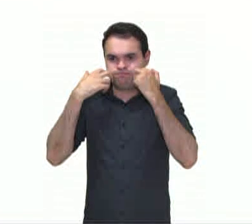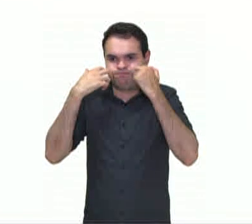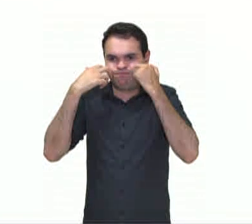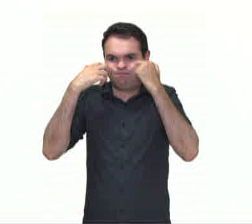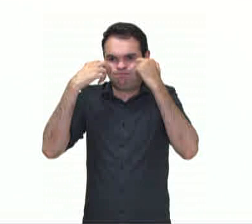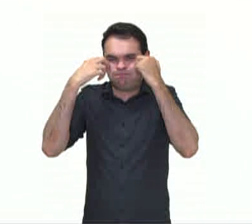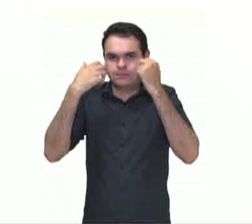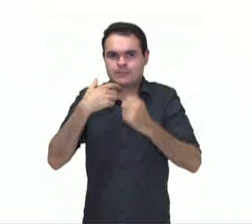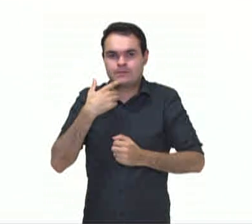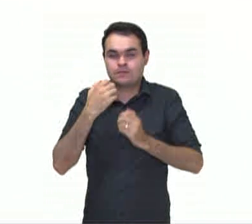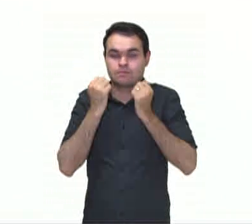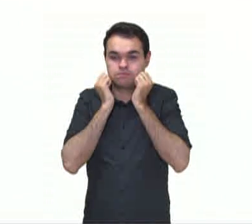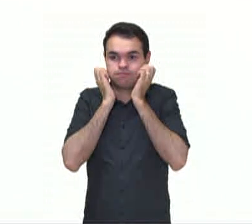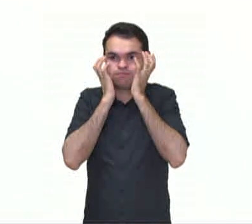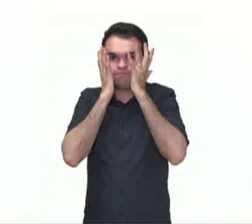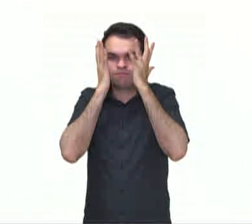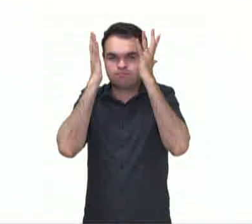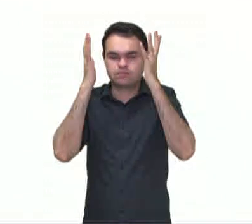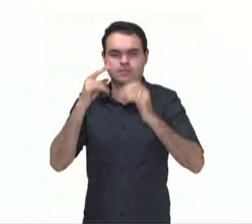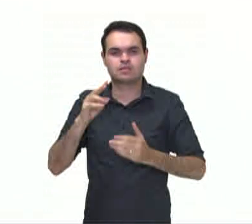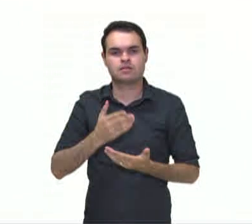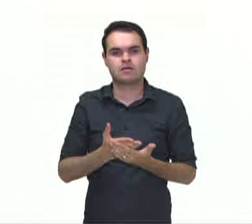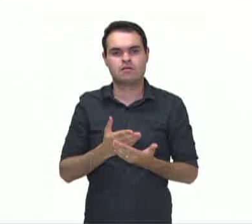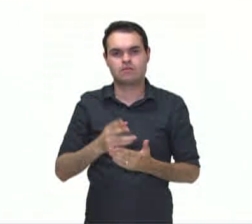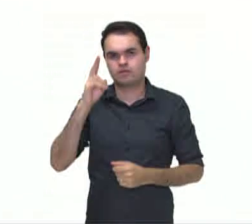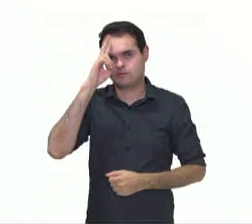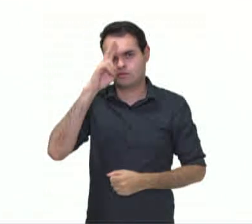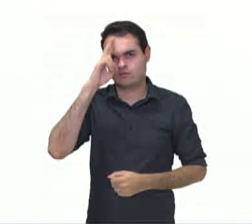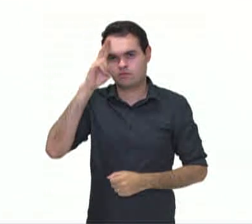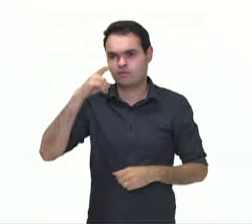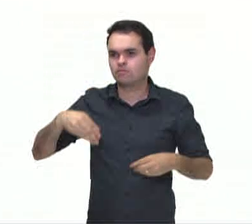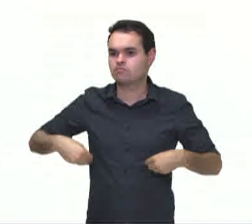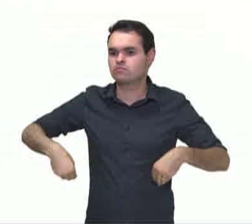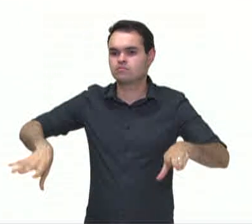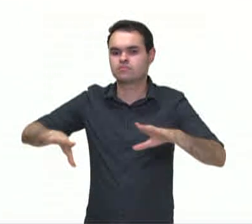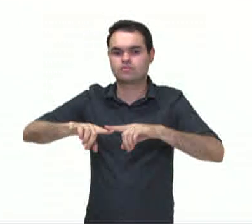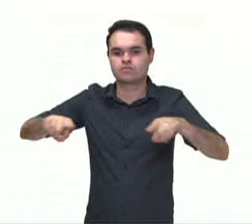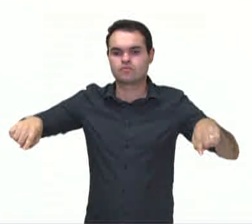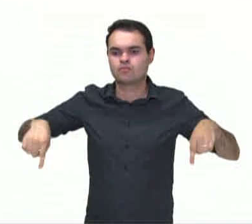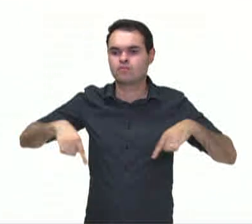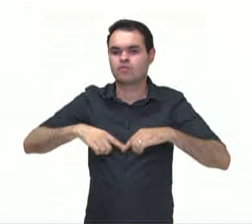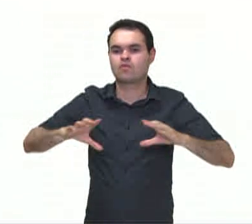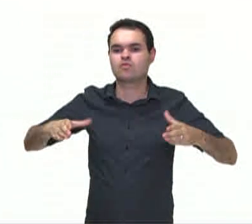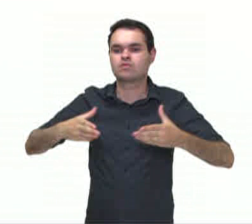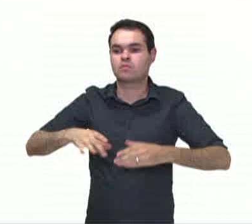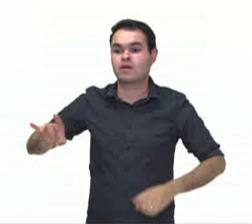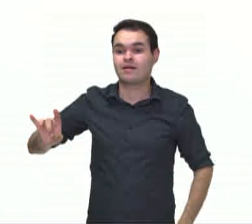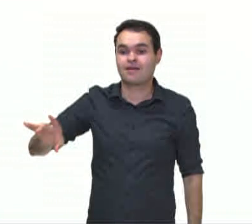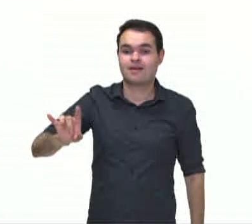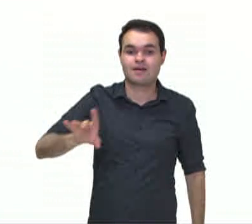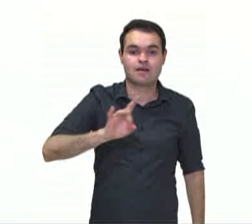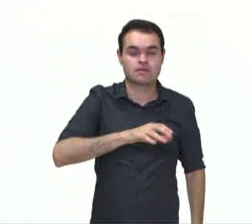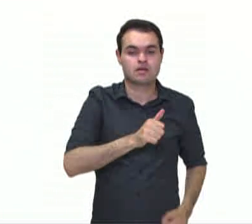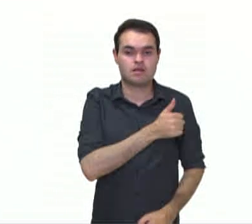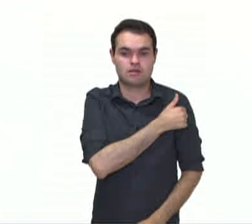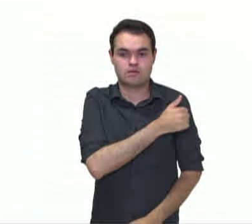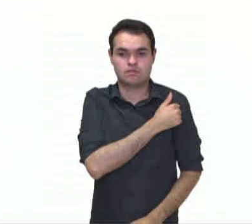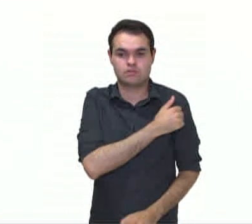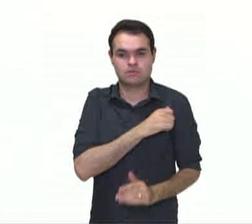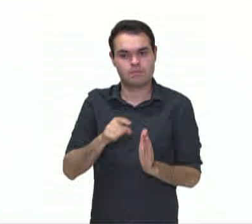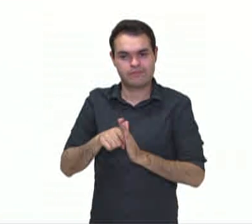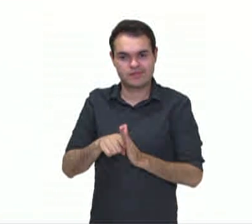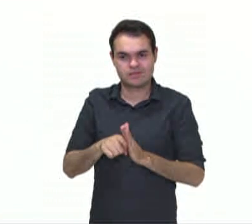público. Na aula de história, a professora passou um trabalho para a turma do Zeca. Cada aluno deveria pesquisar a sua